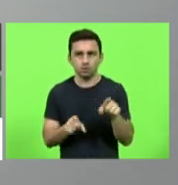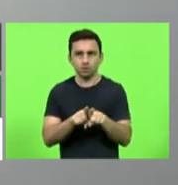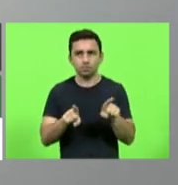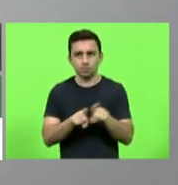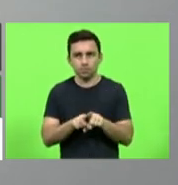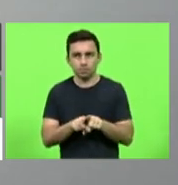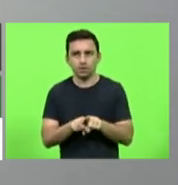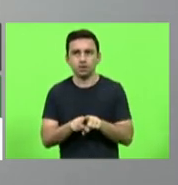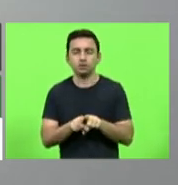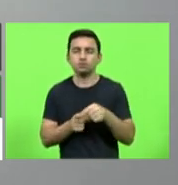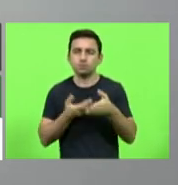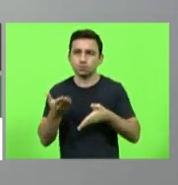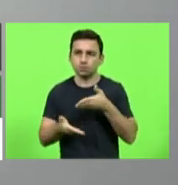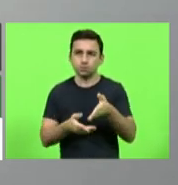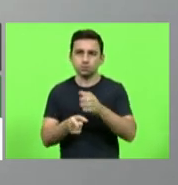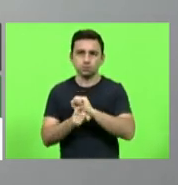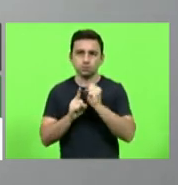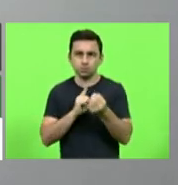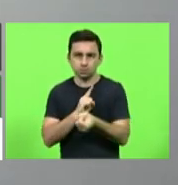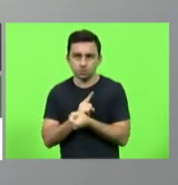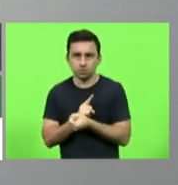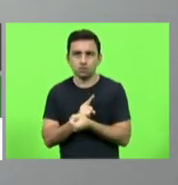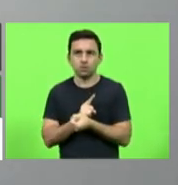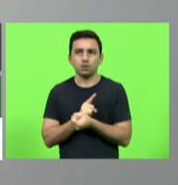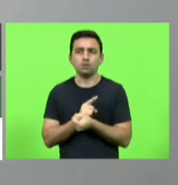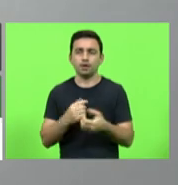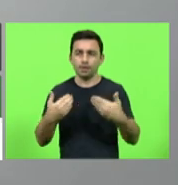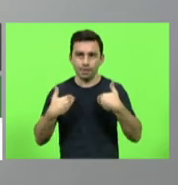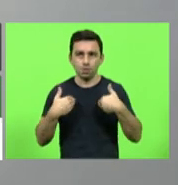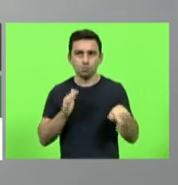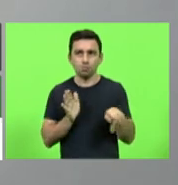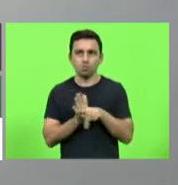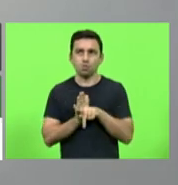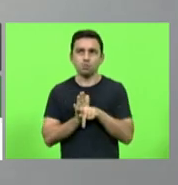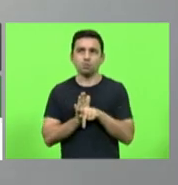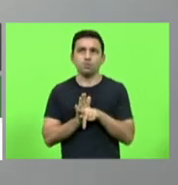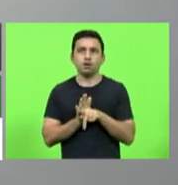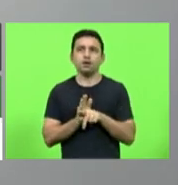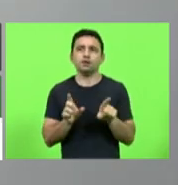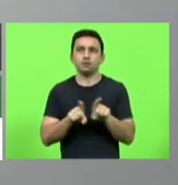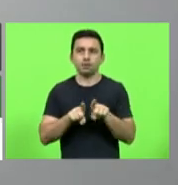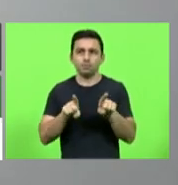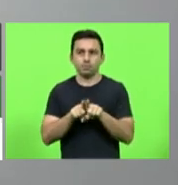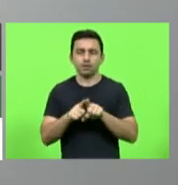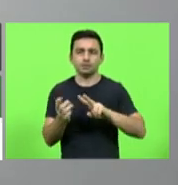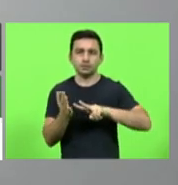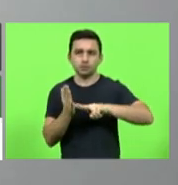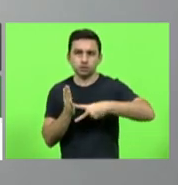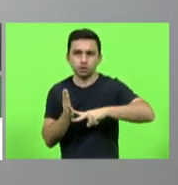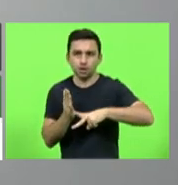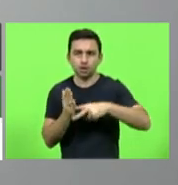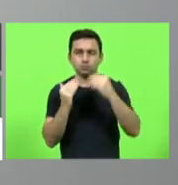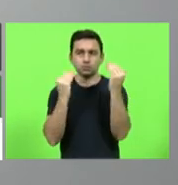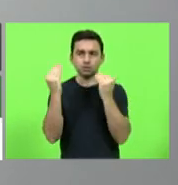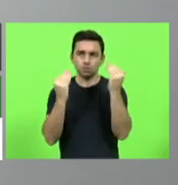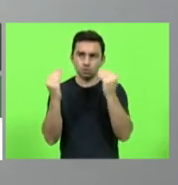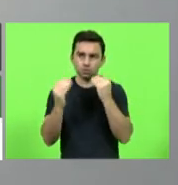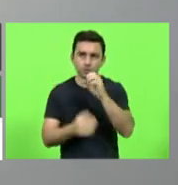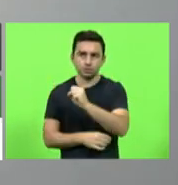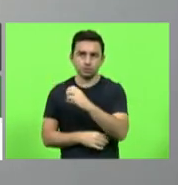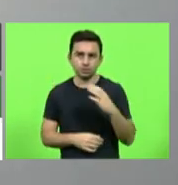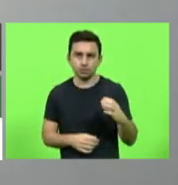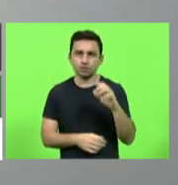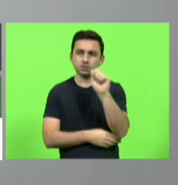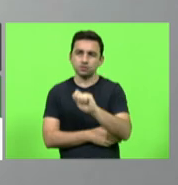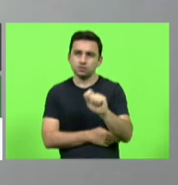Serviço Social, CRES Santa Catarina, do qual eu faço parte, o Sindicato dos Psicólogos de Santa Catarina, a